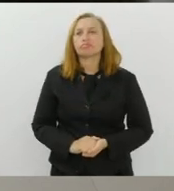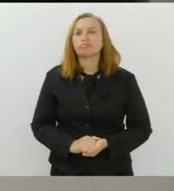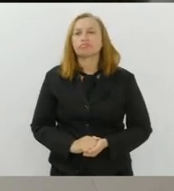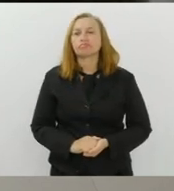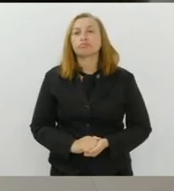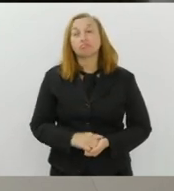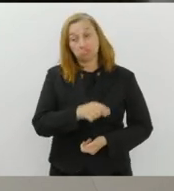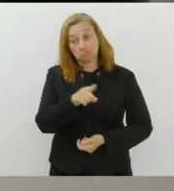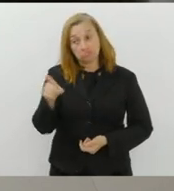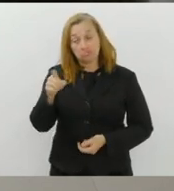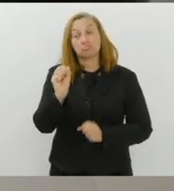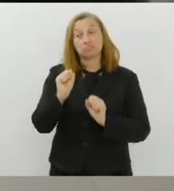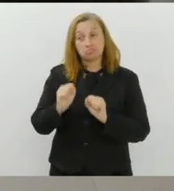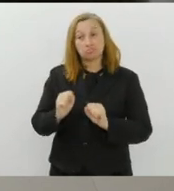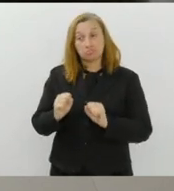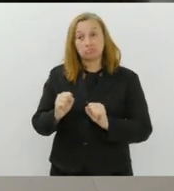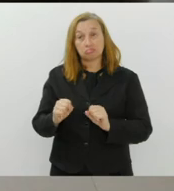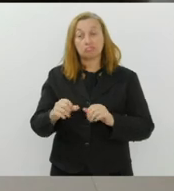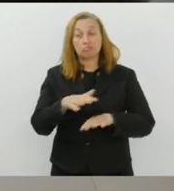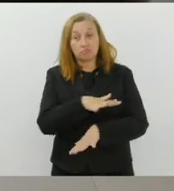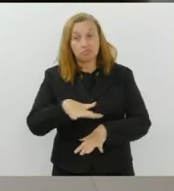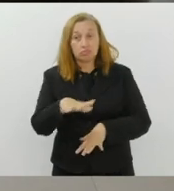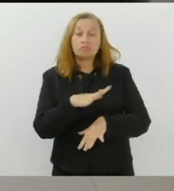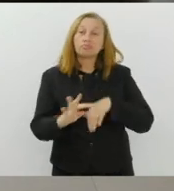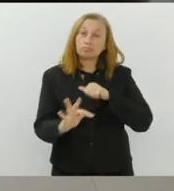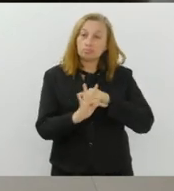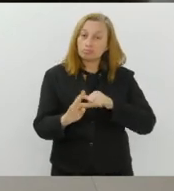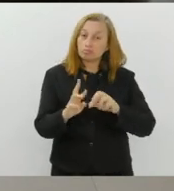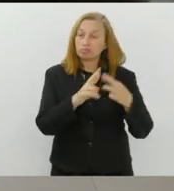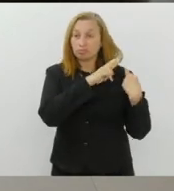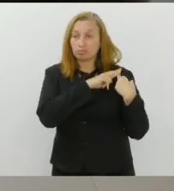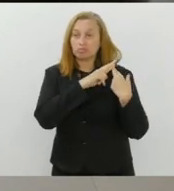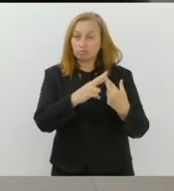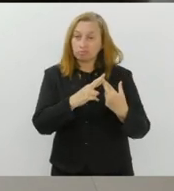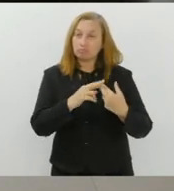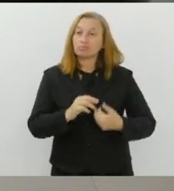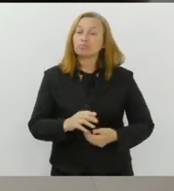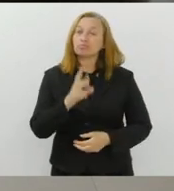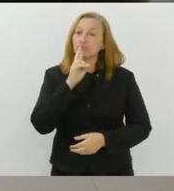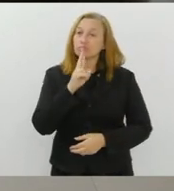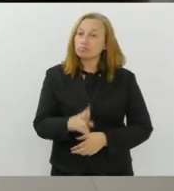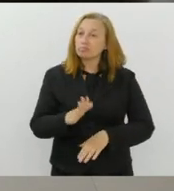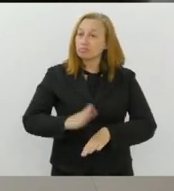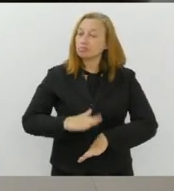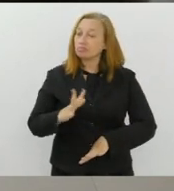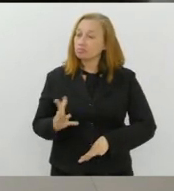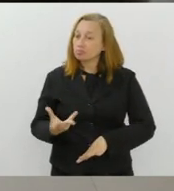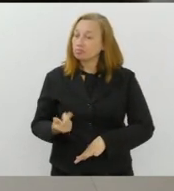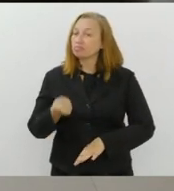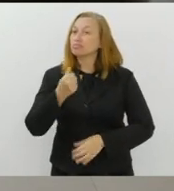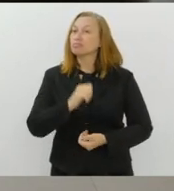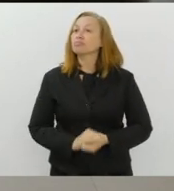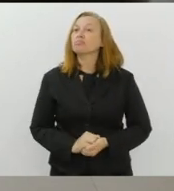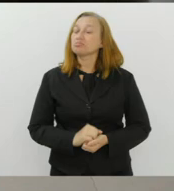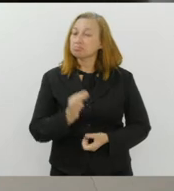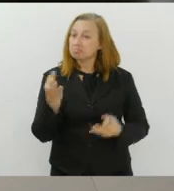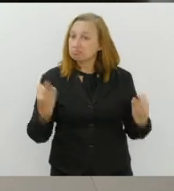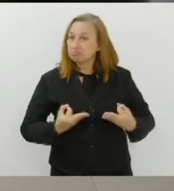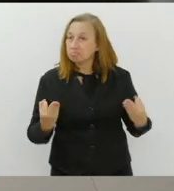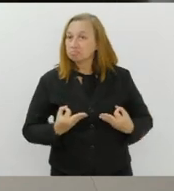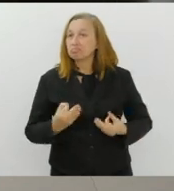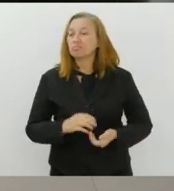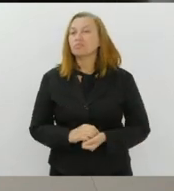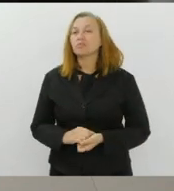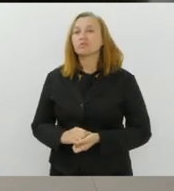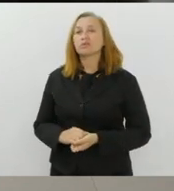eles poderiam, que a área técnica responsável, é, responder com mais efetividade. Né? Perfeito. É que você